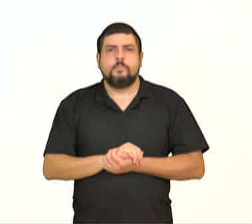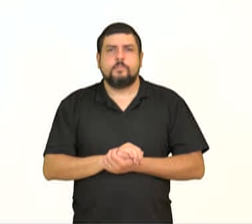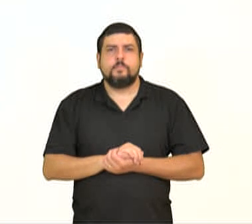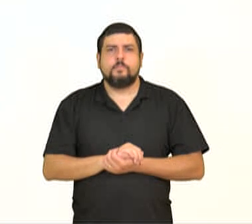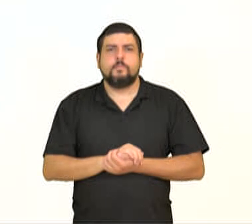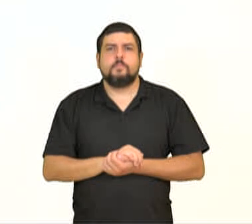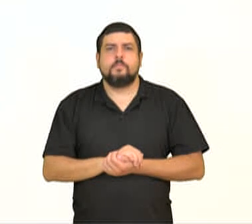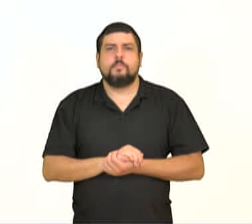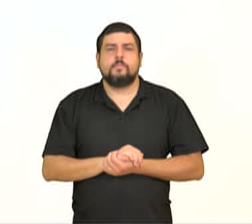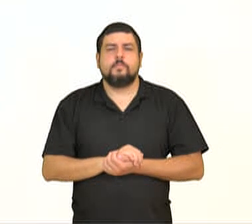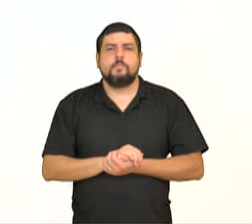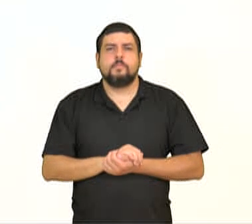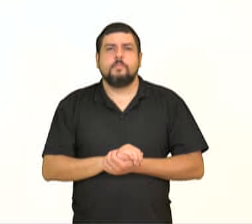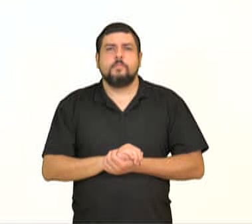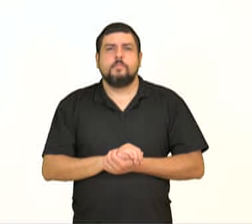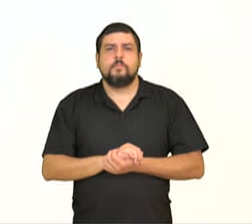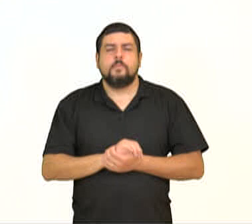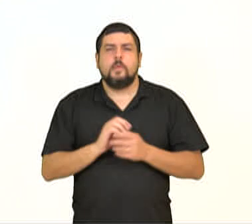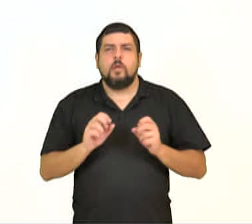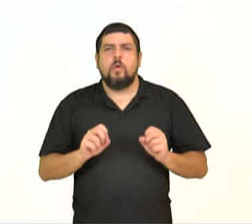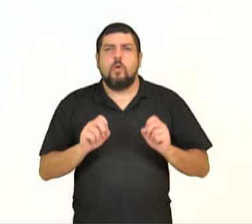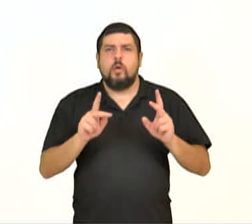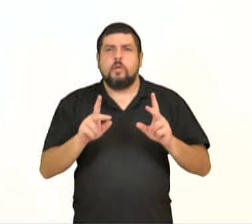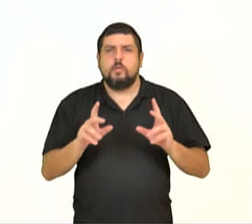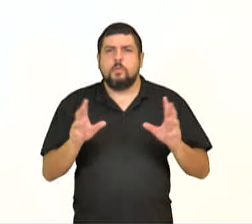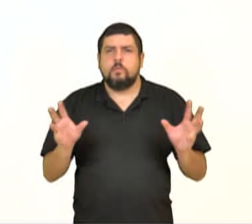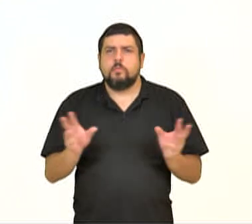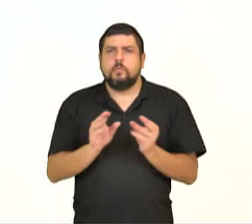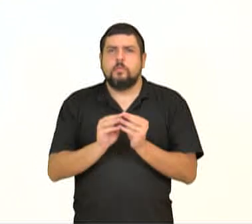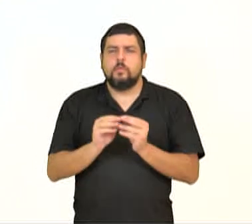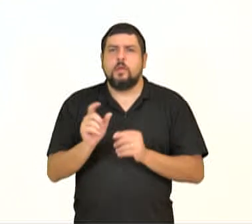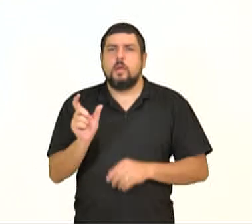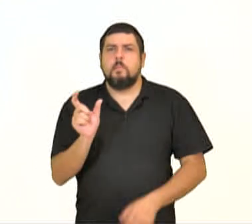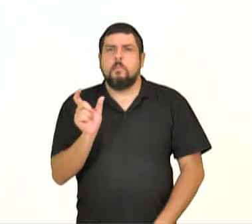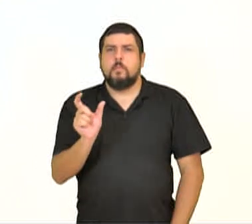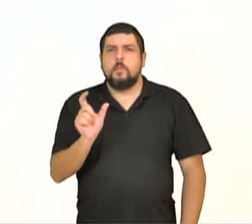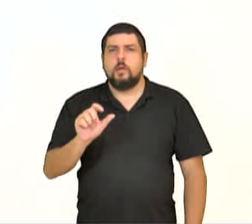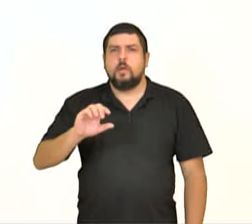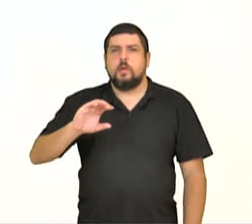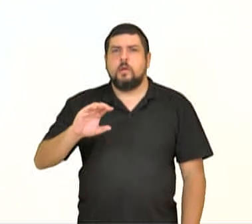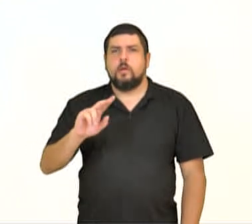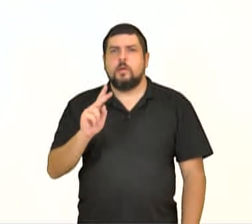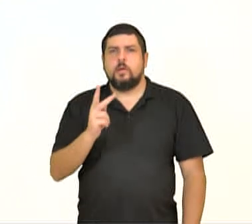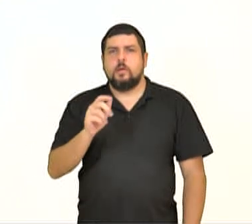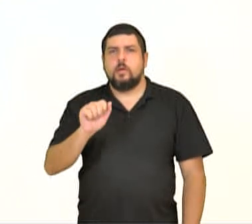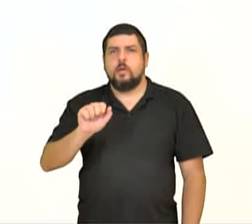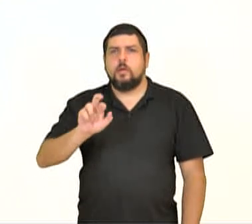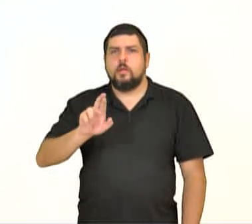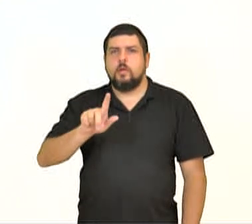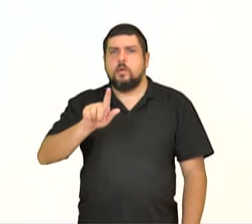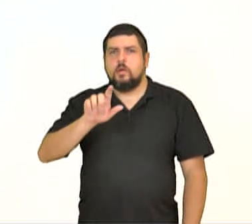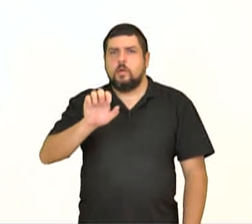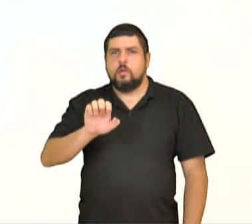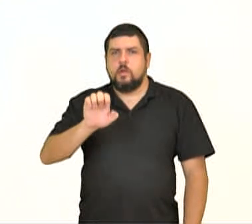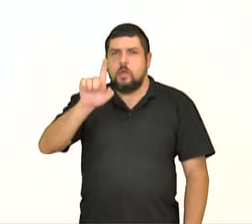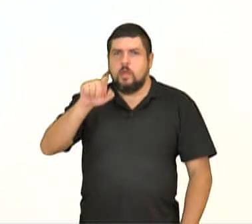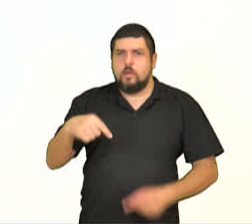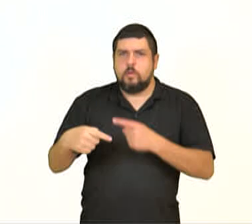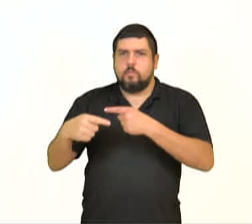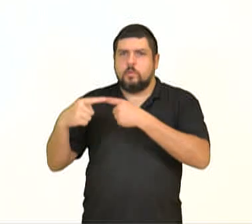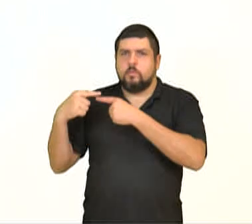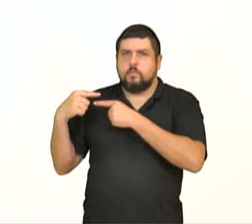conversa fazendo uma retomada da palavra charge, que é de origem francesa e significa